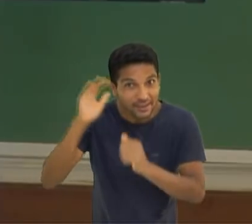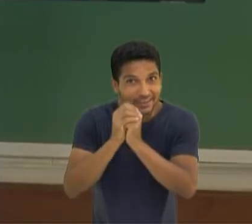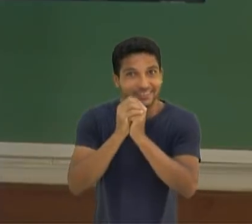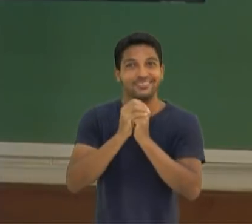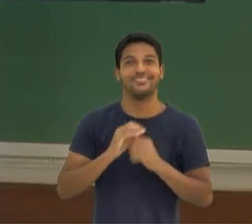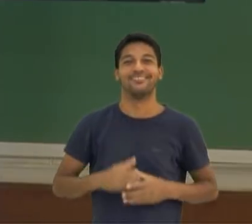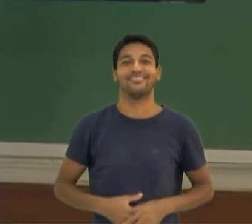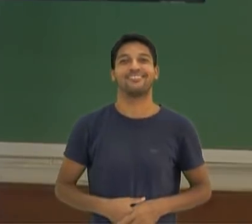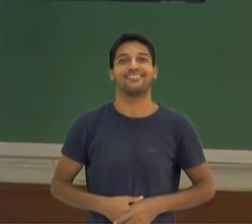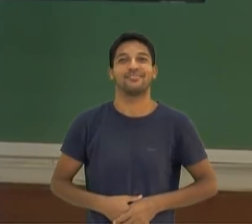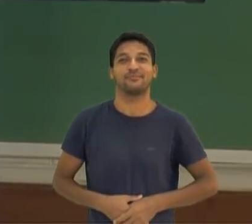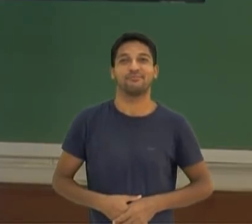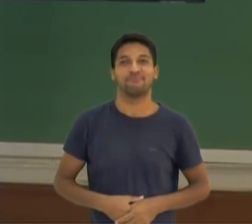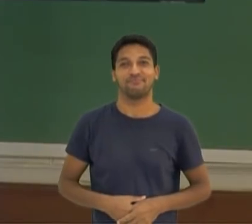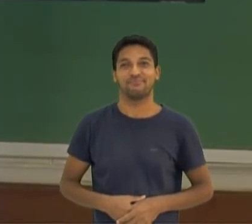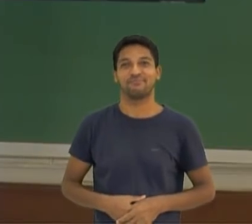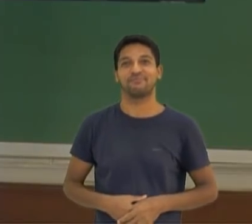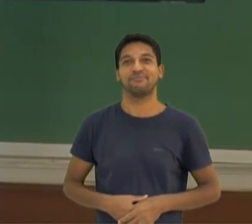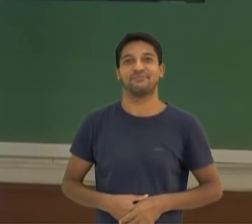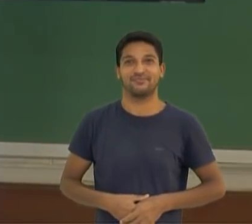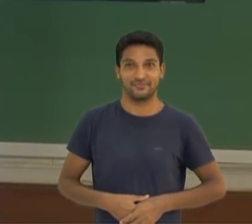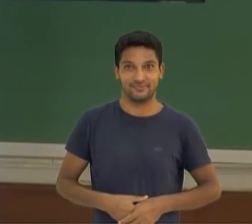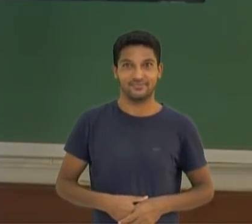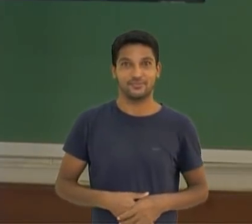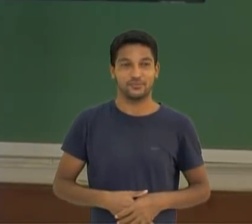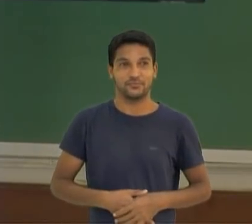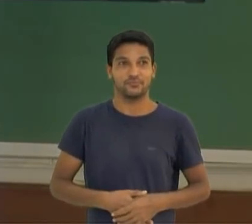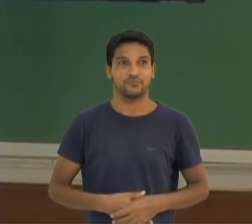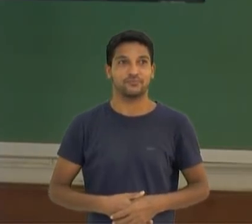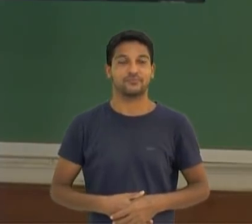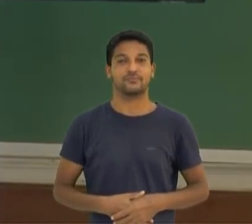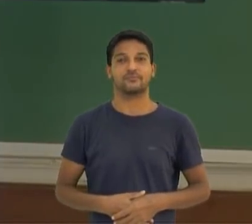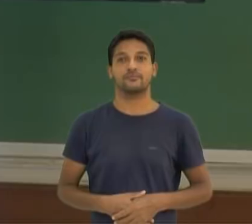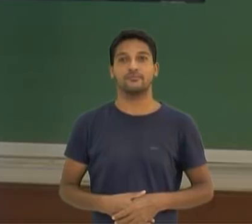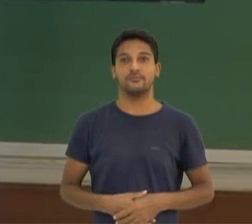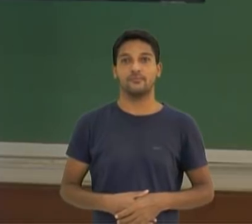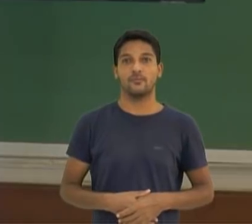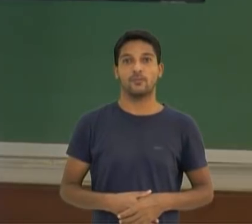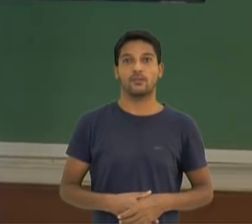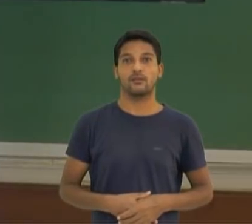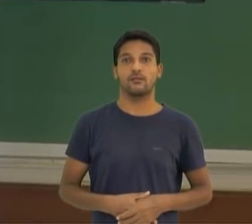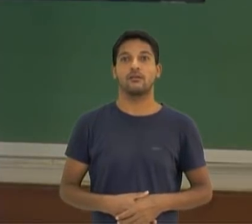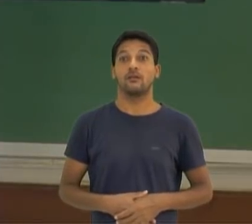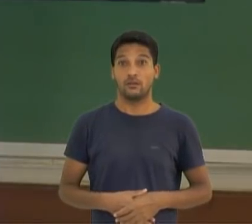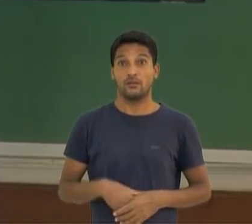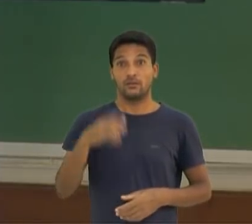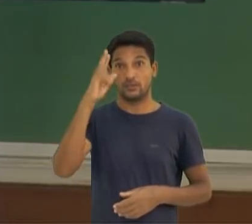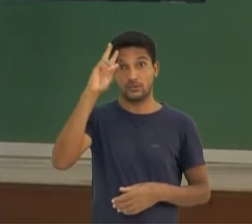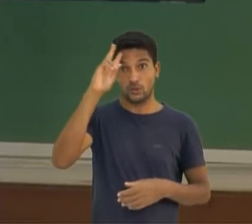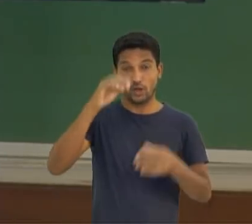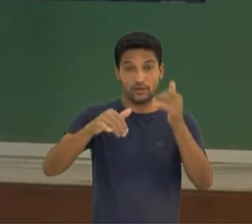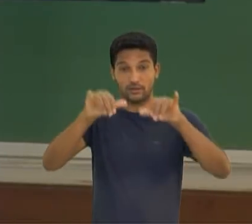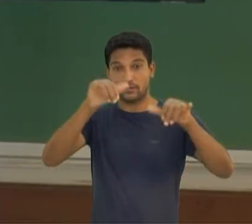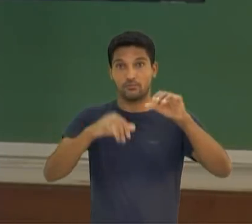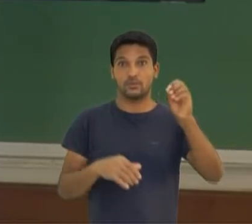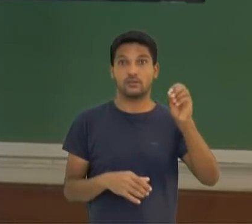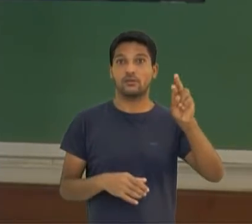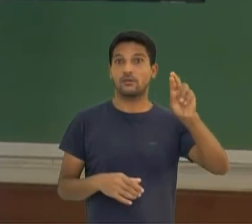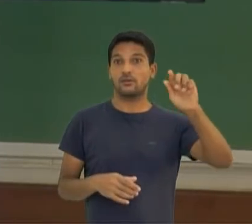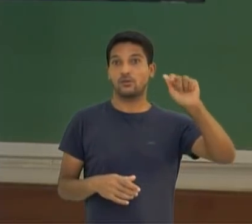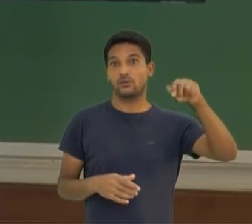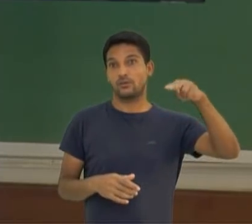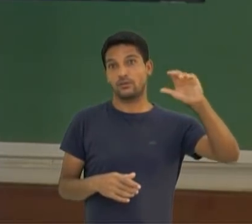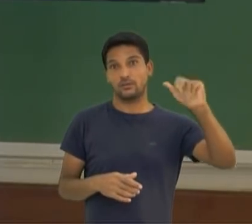amém aí de vocês, né, galera? Bora lá, então. Um pouco da história da química orgânica, relembrando um pouquinho dessa